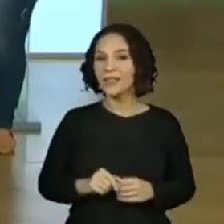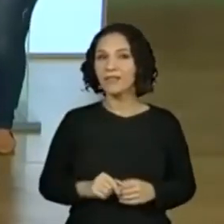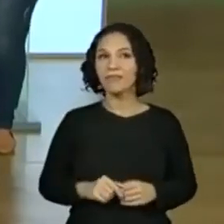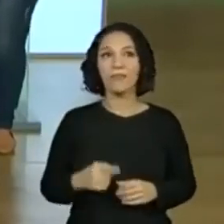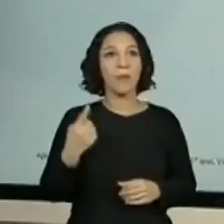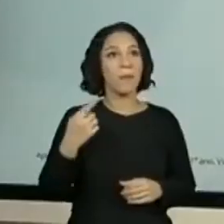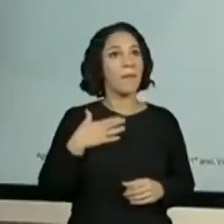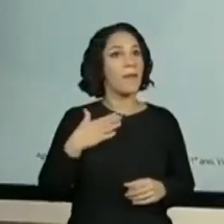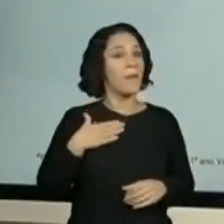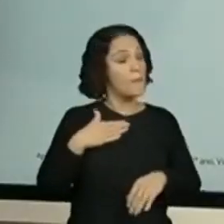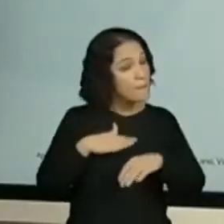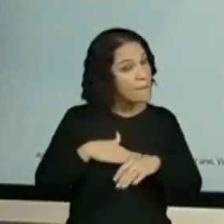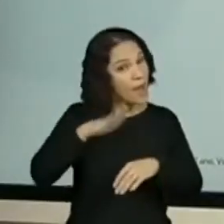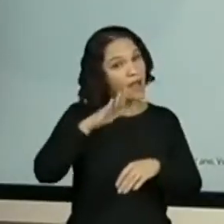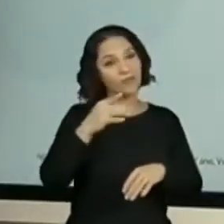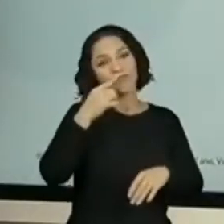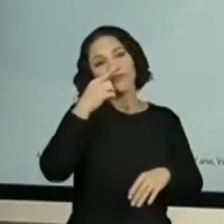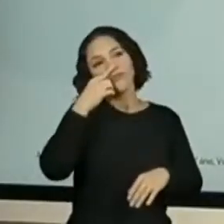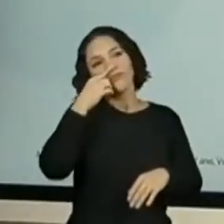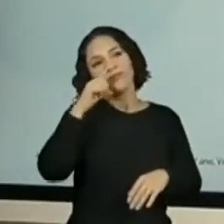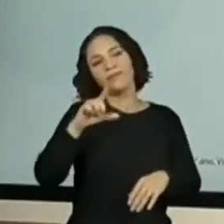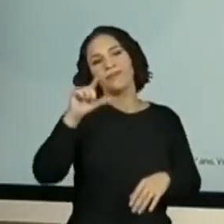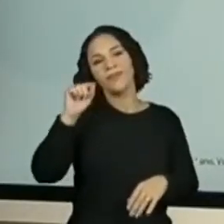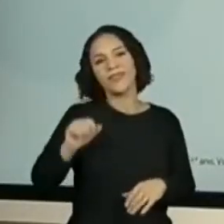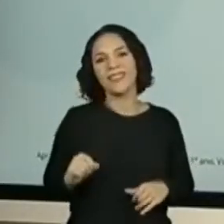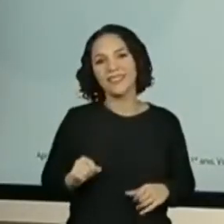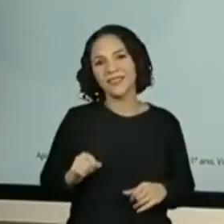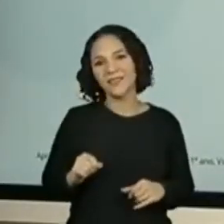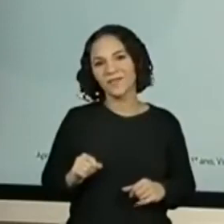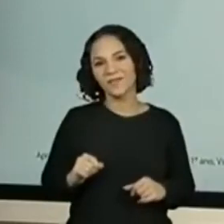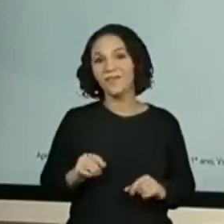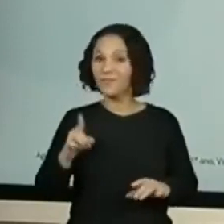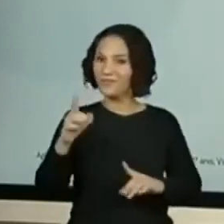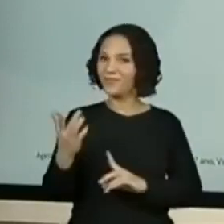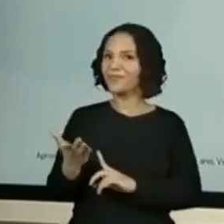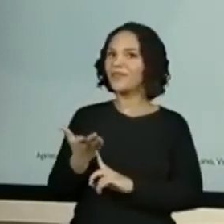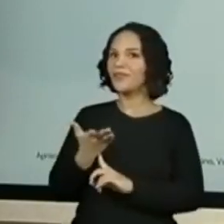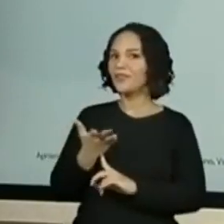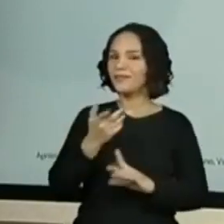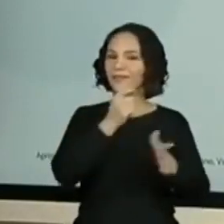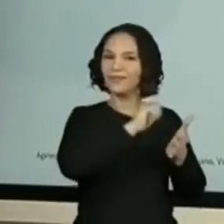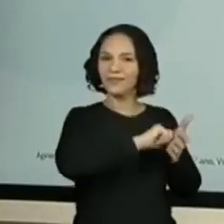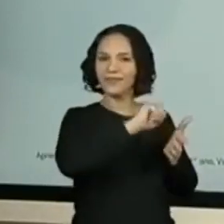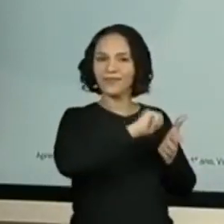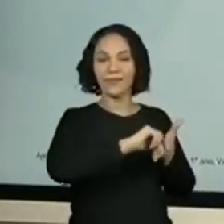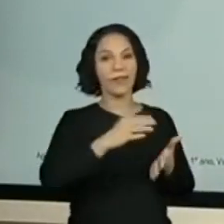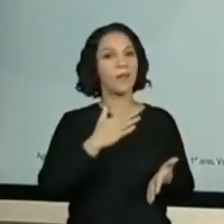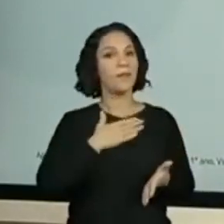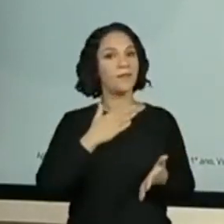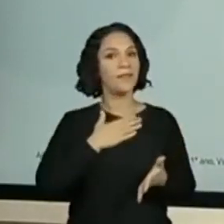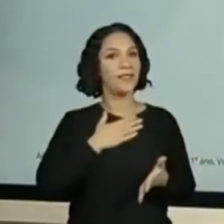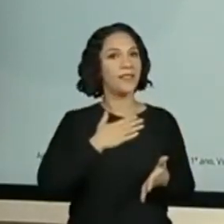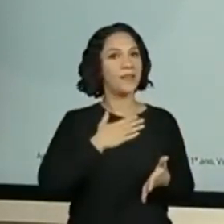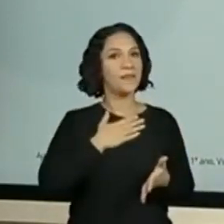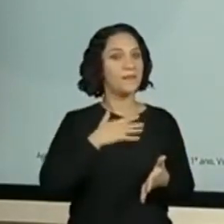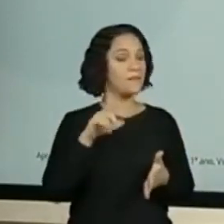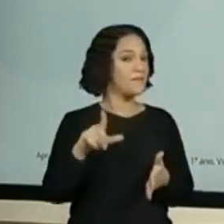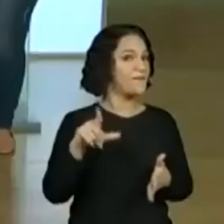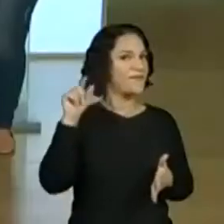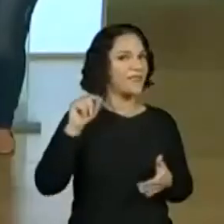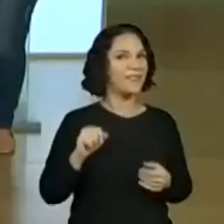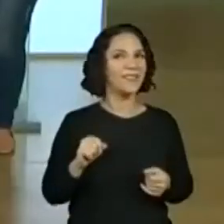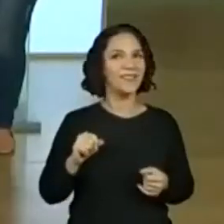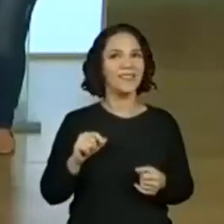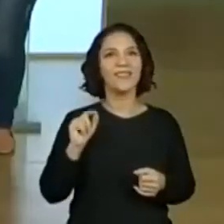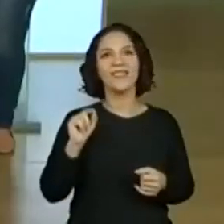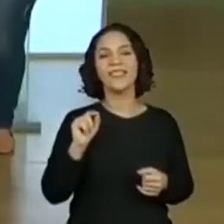das minhas mais preferidas, tá? Então vamos lá. Vocês vão me ajudar a escrever a minha mais preferida. Perfeito?